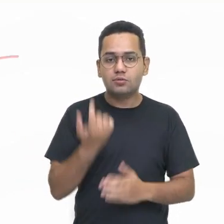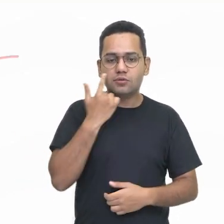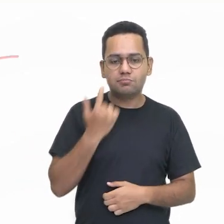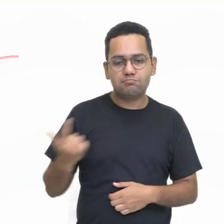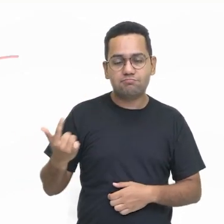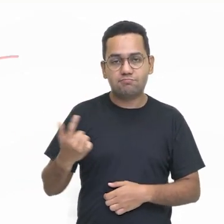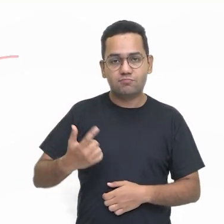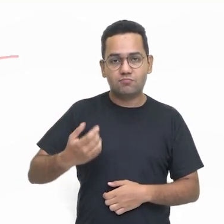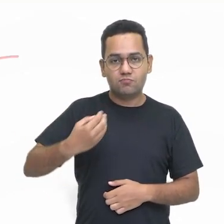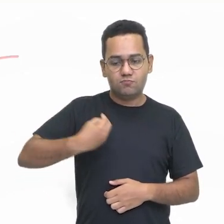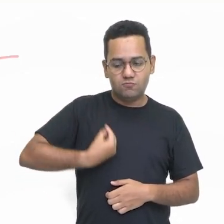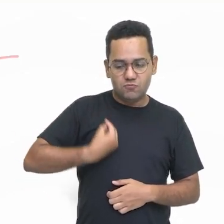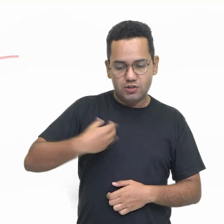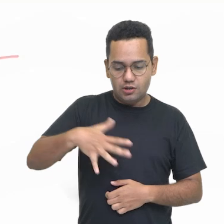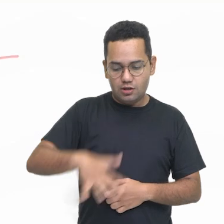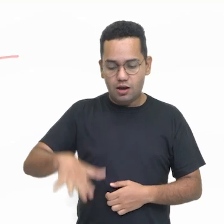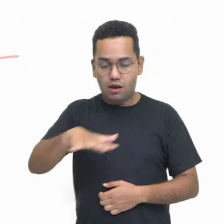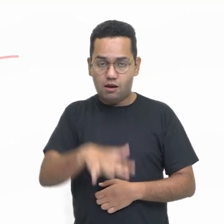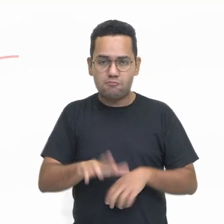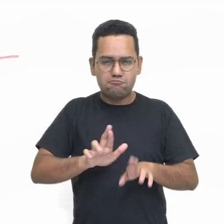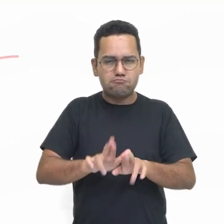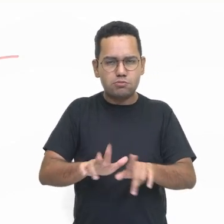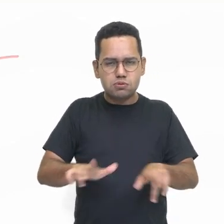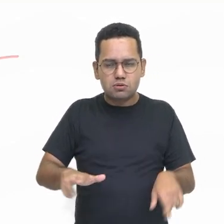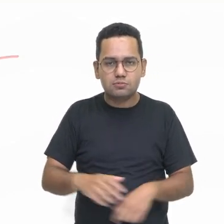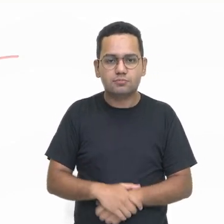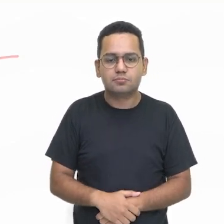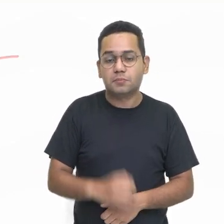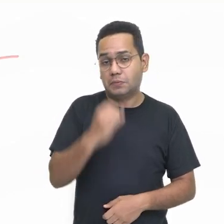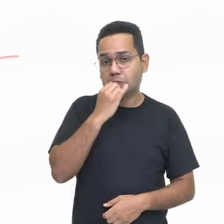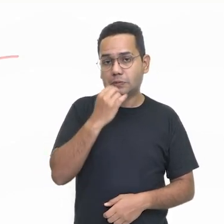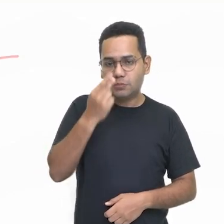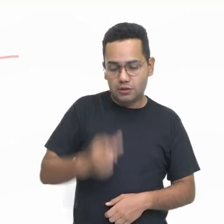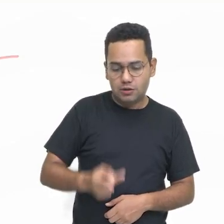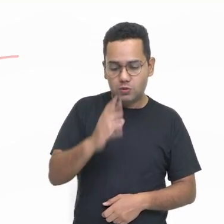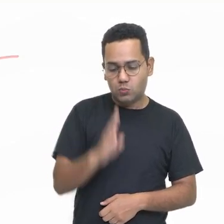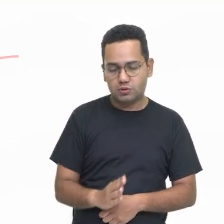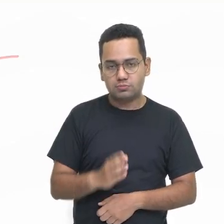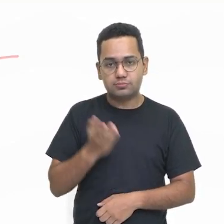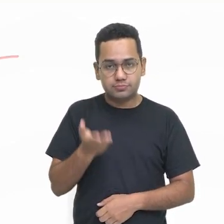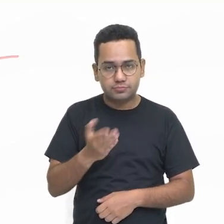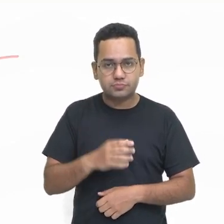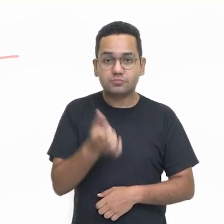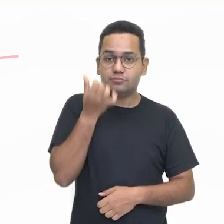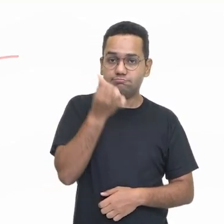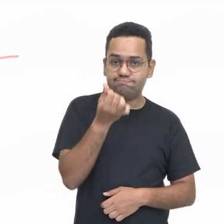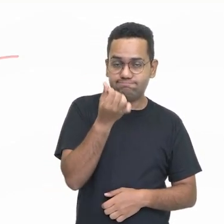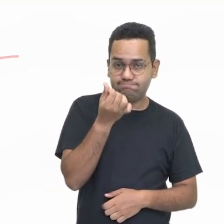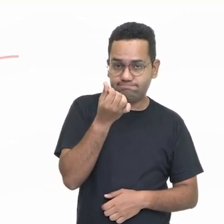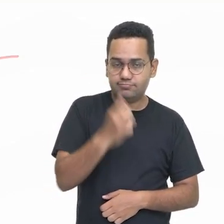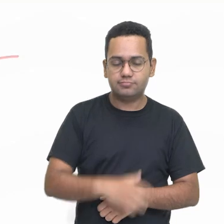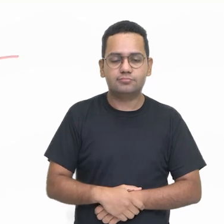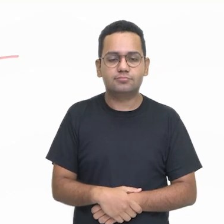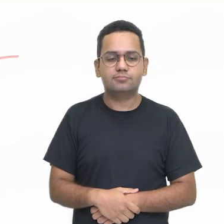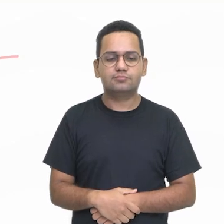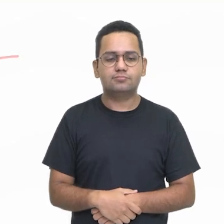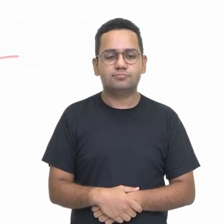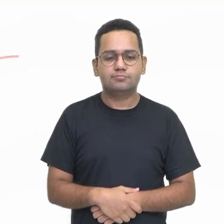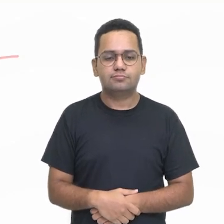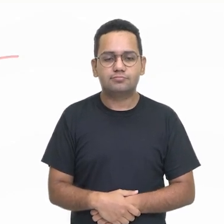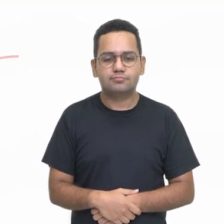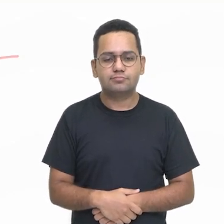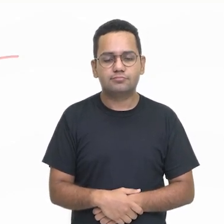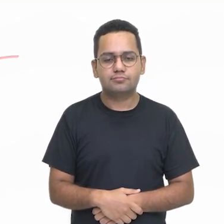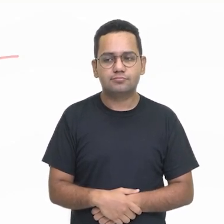tá os vários biomas por exemplo no Brasil nós temos seis biomas brasileiros e também